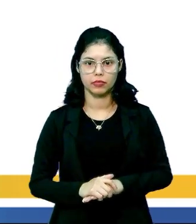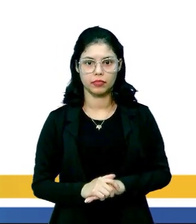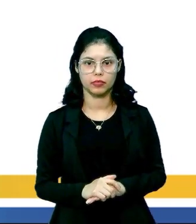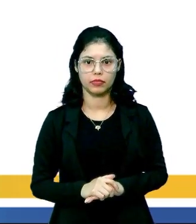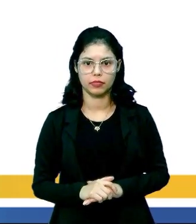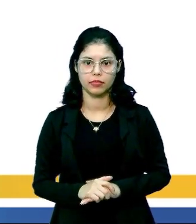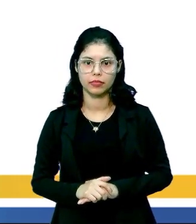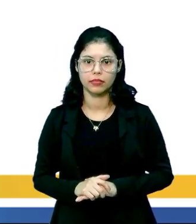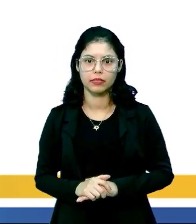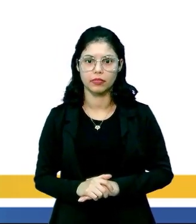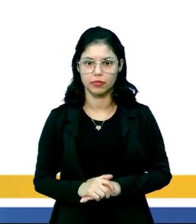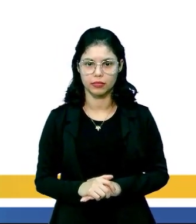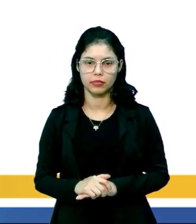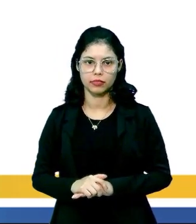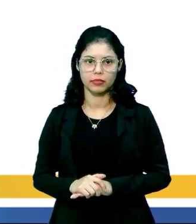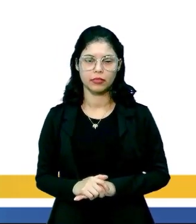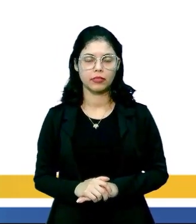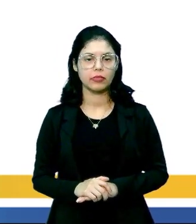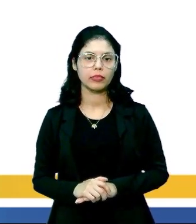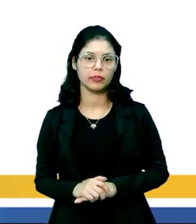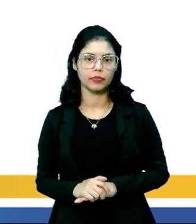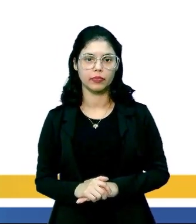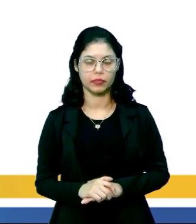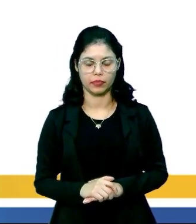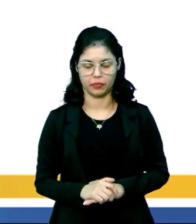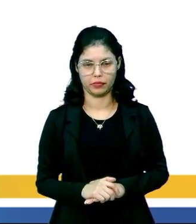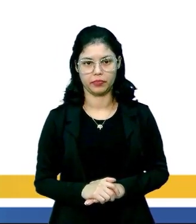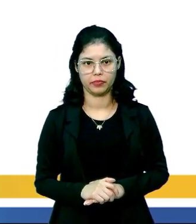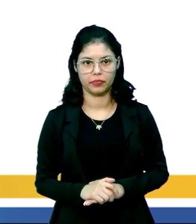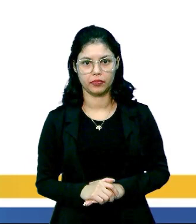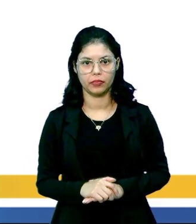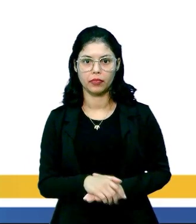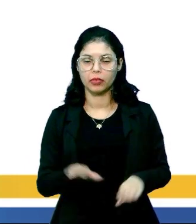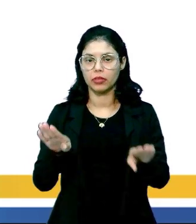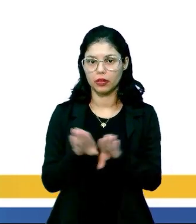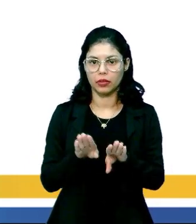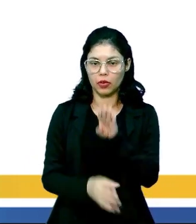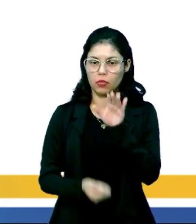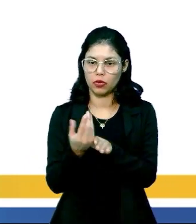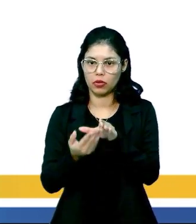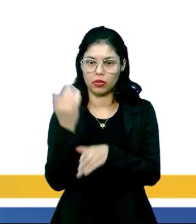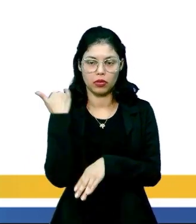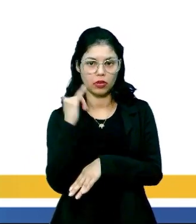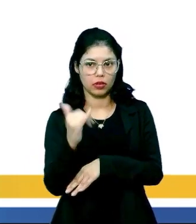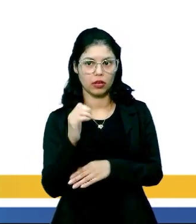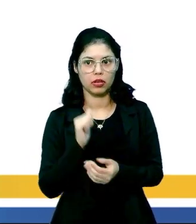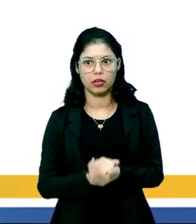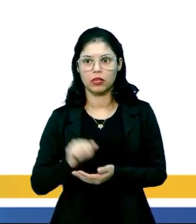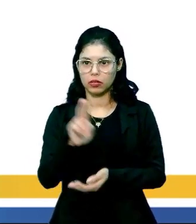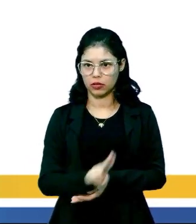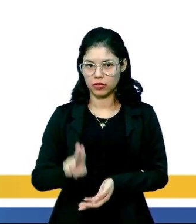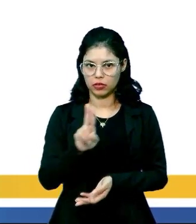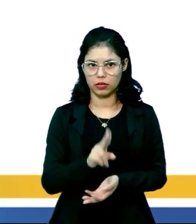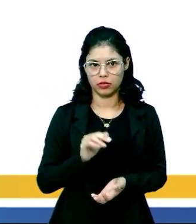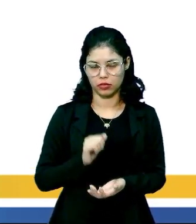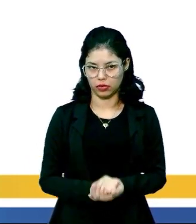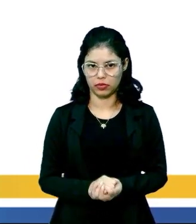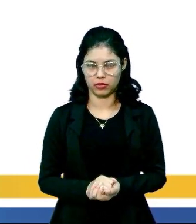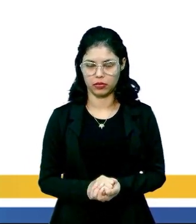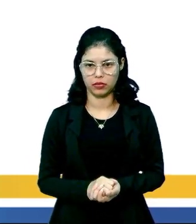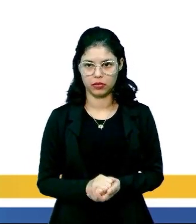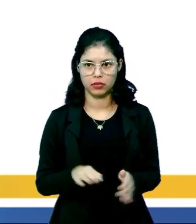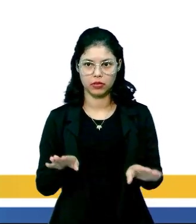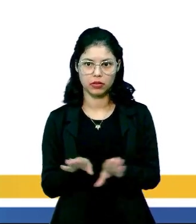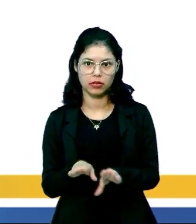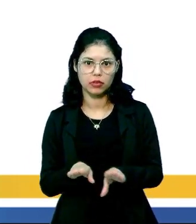um produtor musical a Type of pop music produced on Electronic Instruments such as